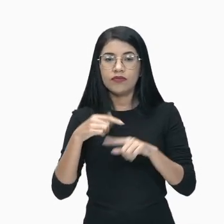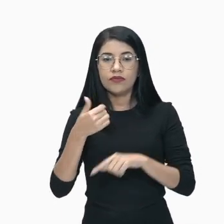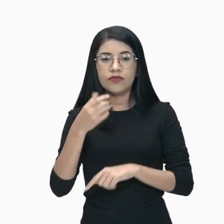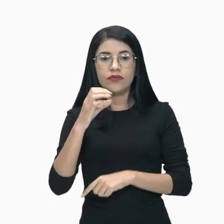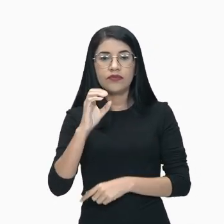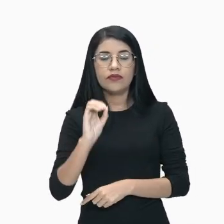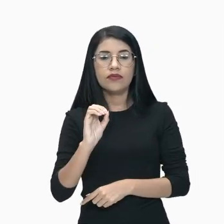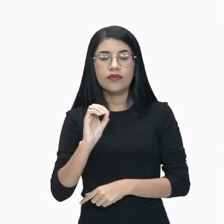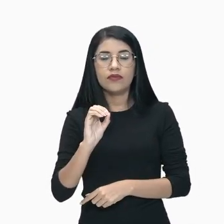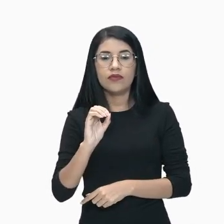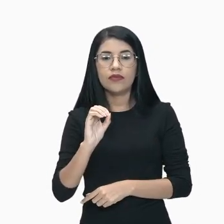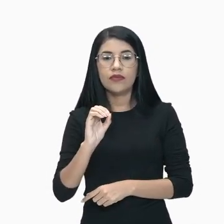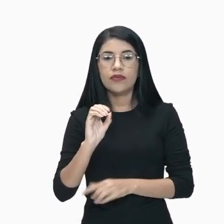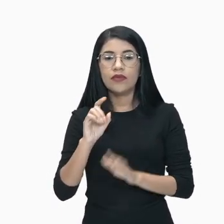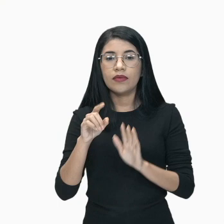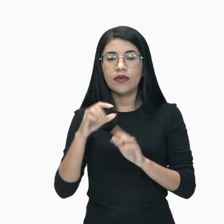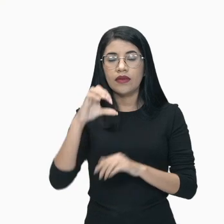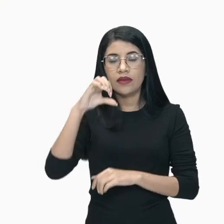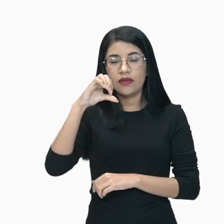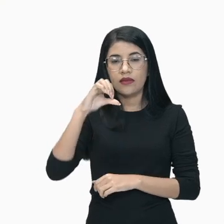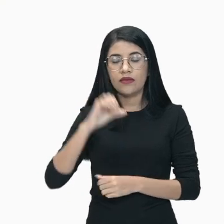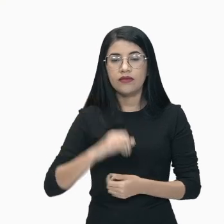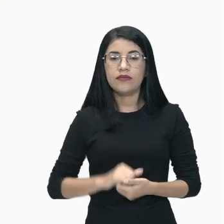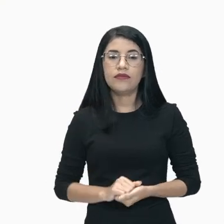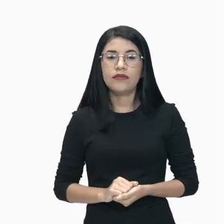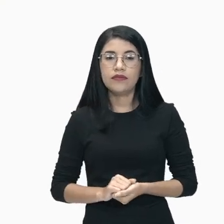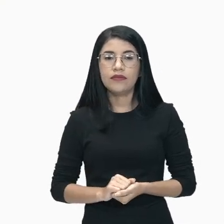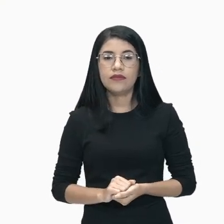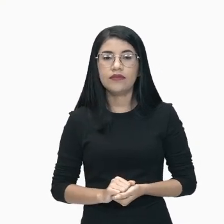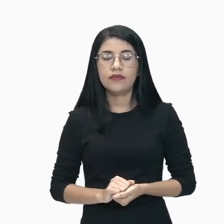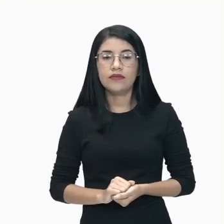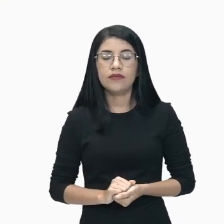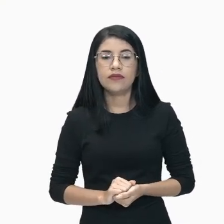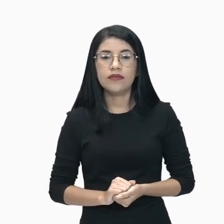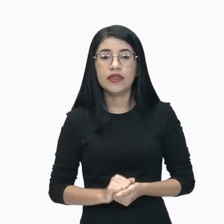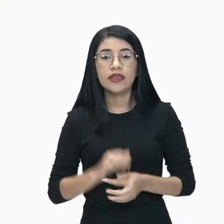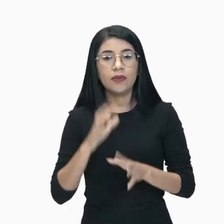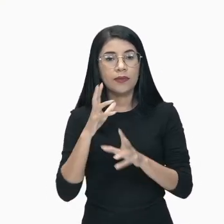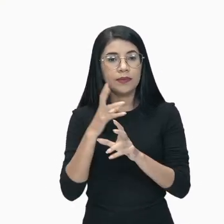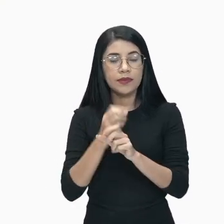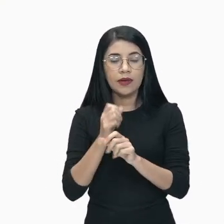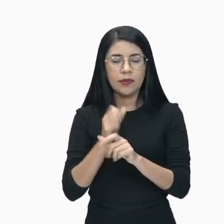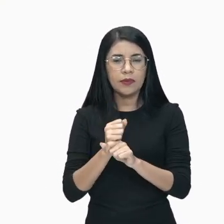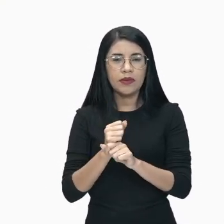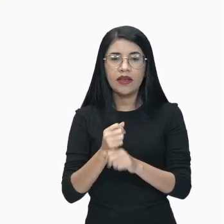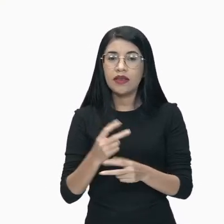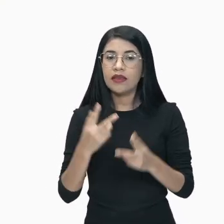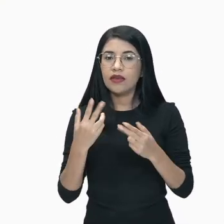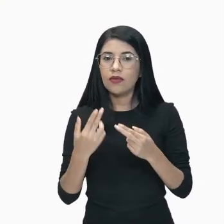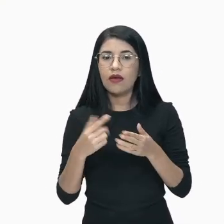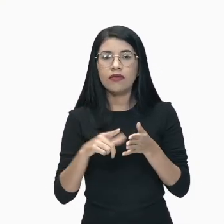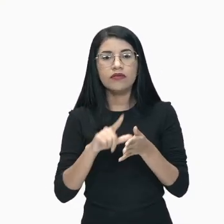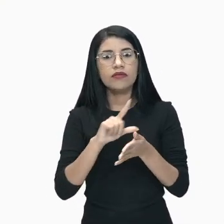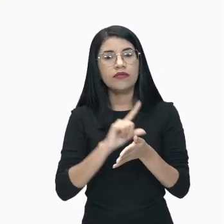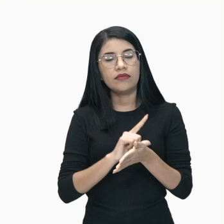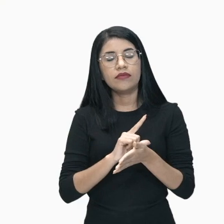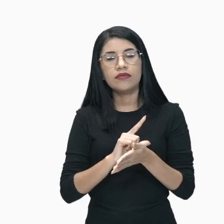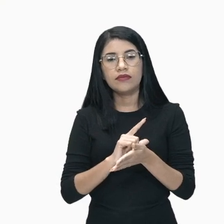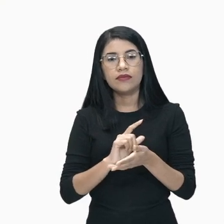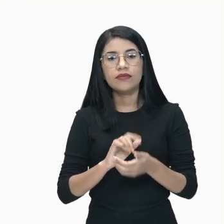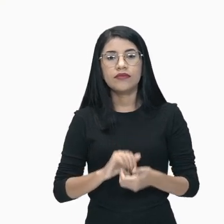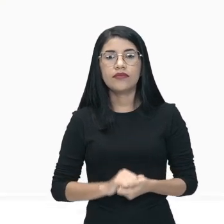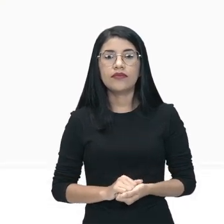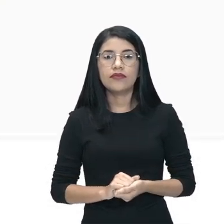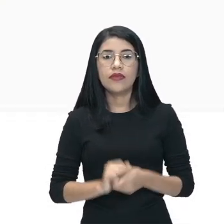vezes 10 elevado a 9. E aí, faz a conta. É a mesma conta que nós fizemos ainda agora. A equação